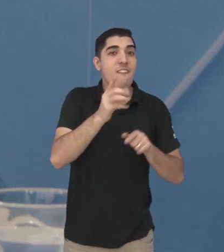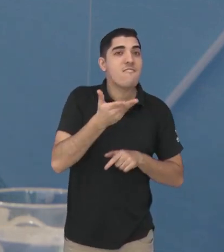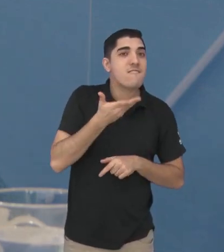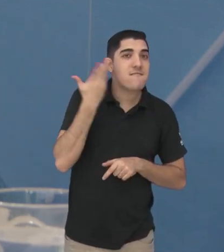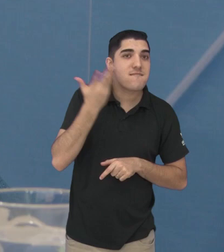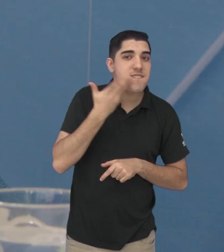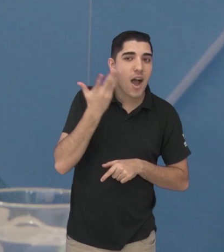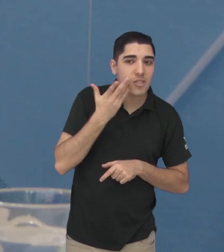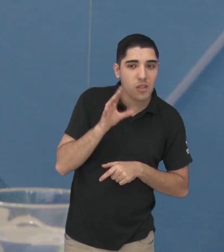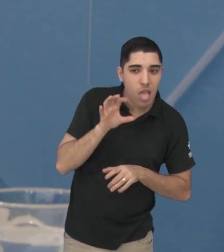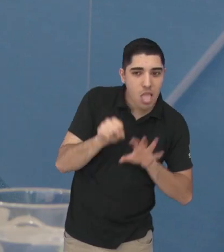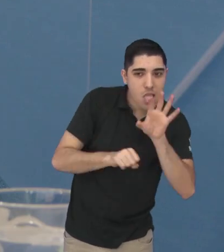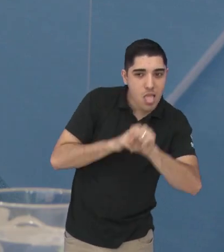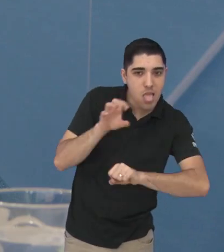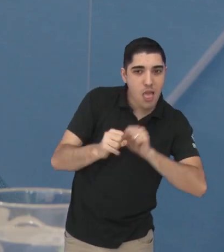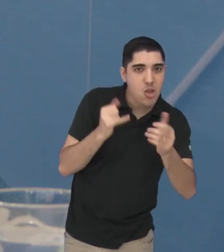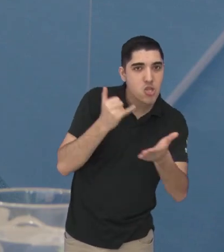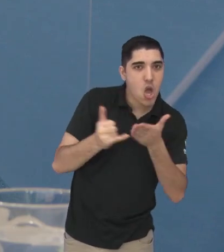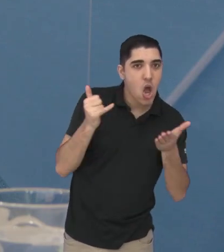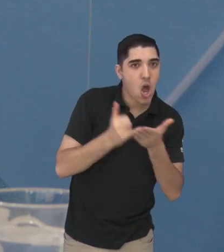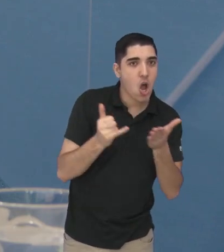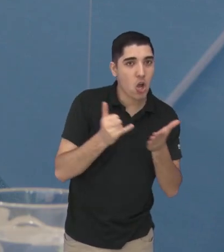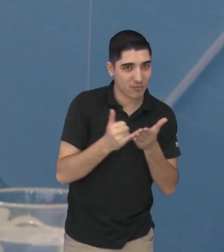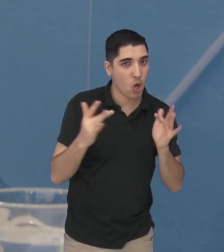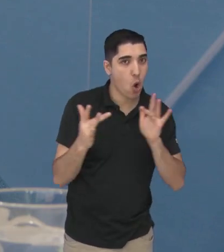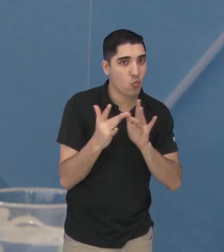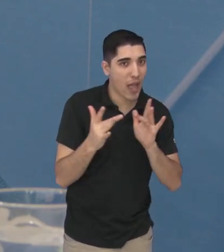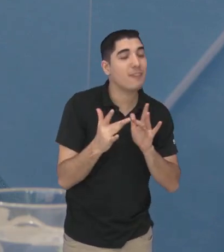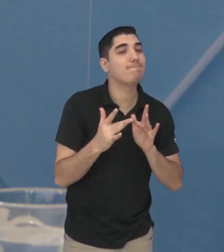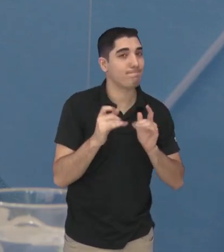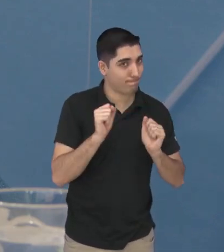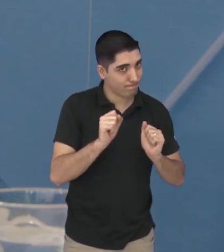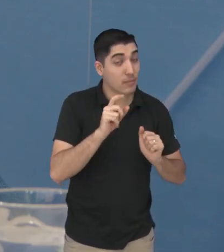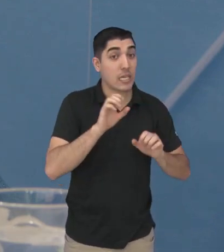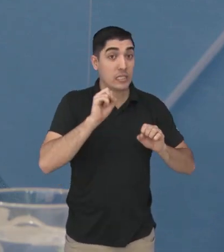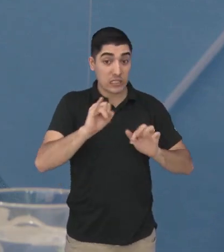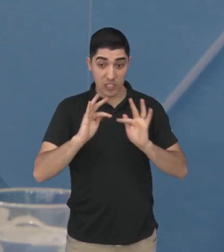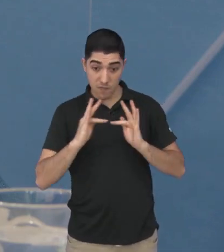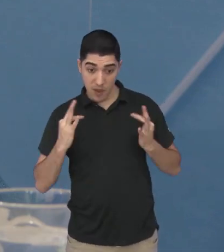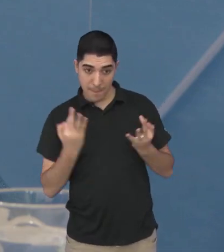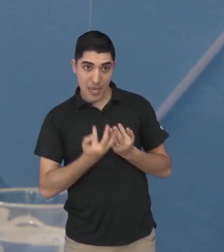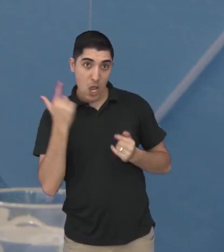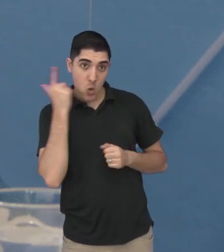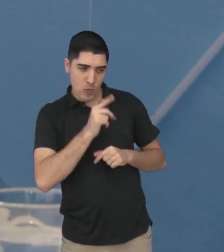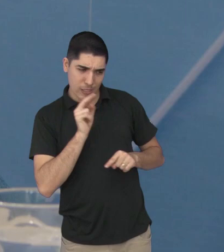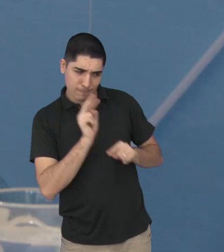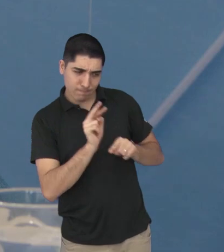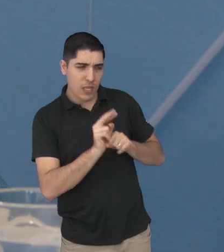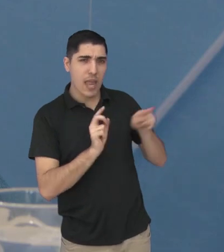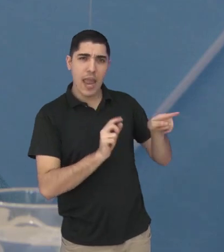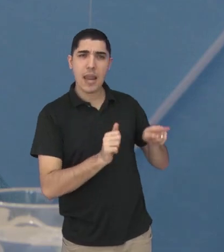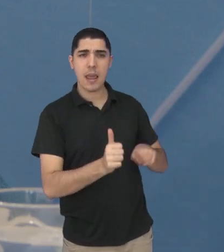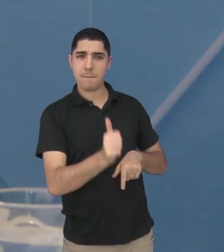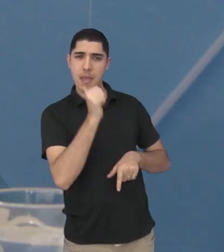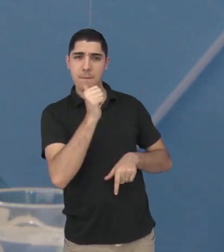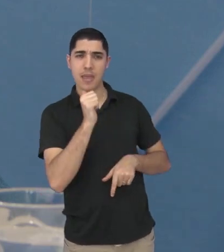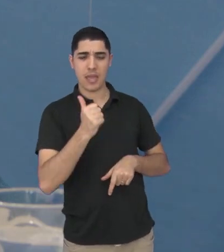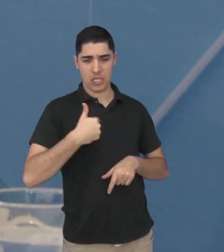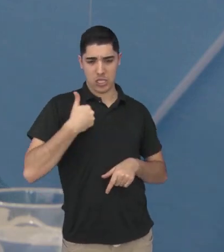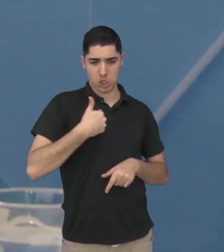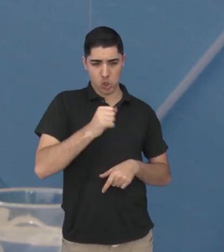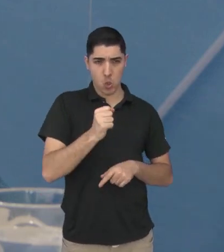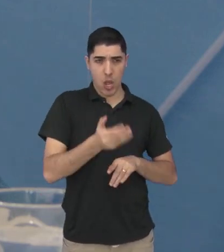de risco. Então, se as famílias conseguem proteger essa criança para que ela não beba antes dos